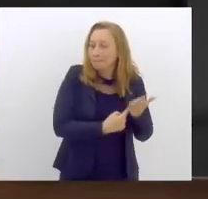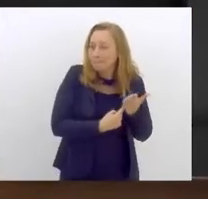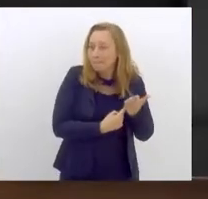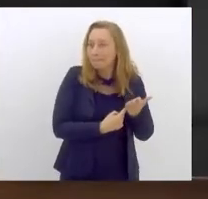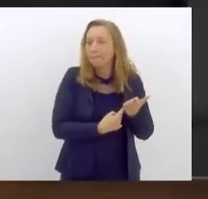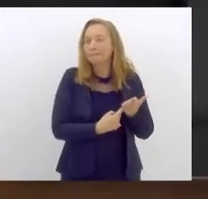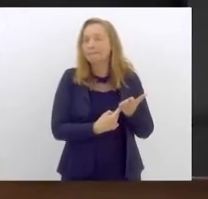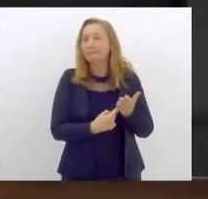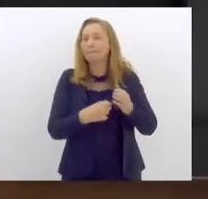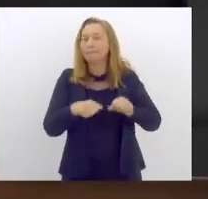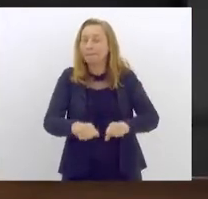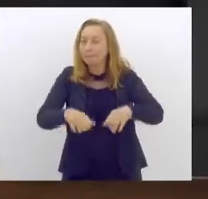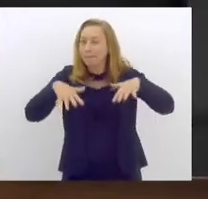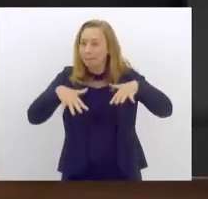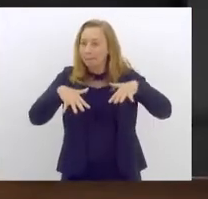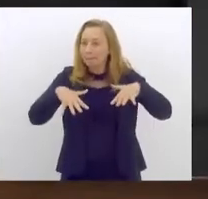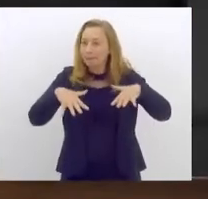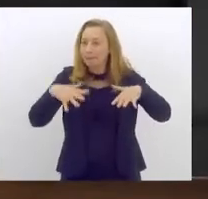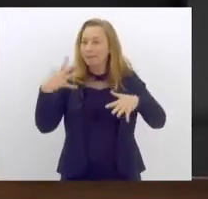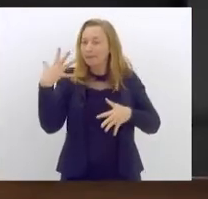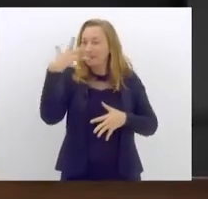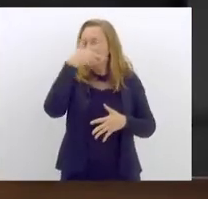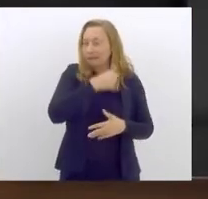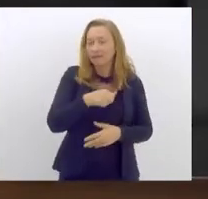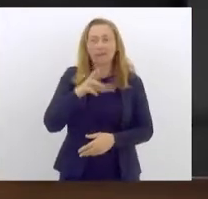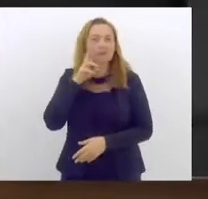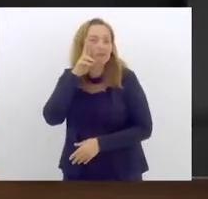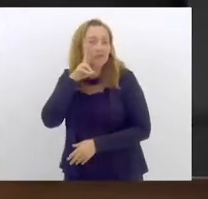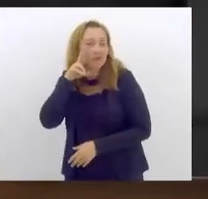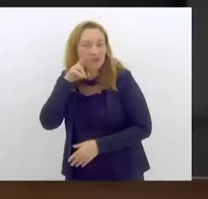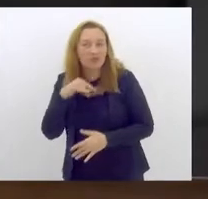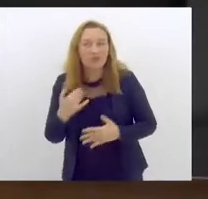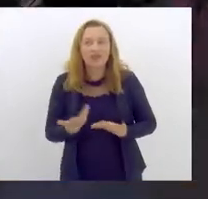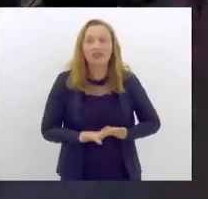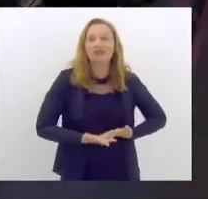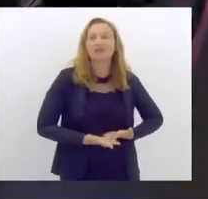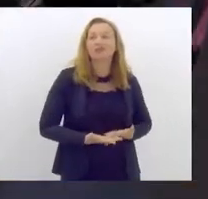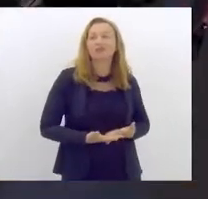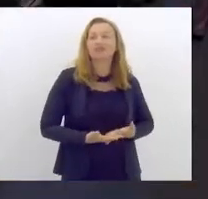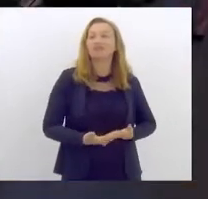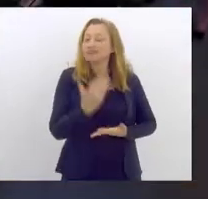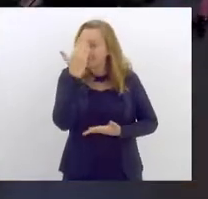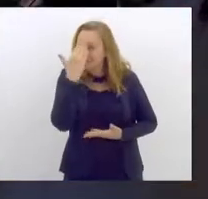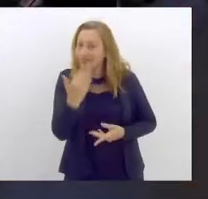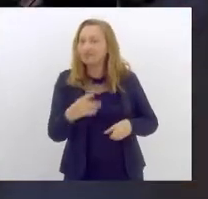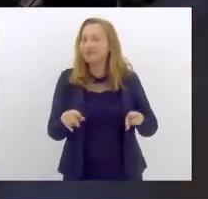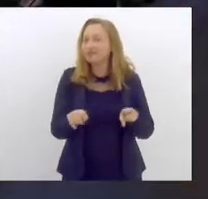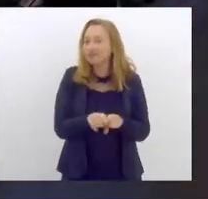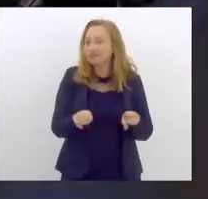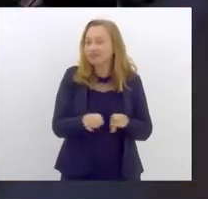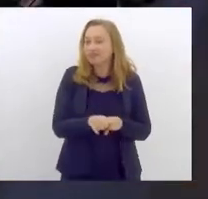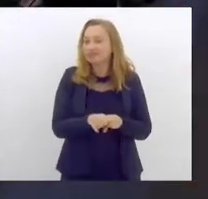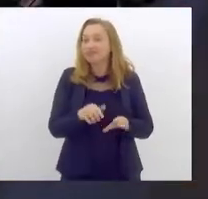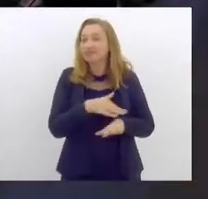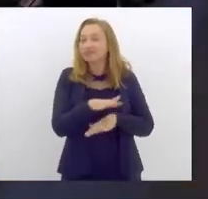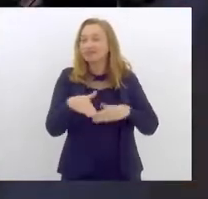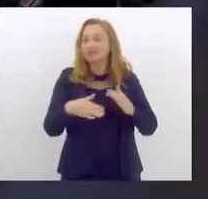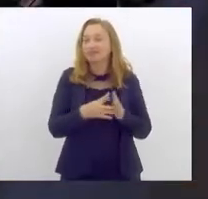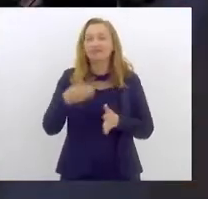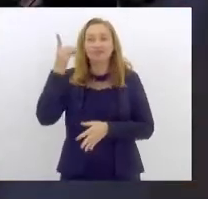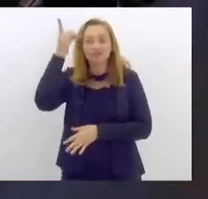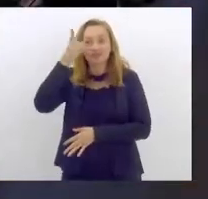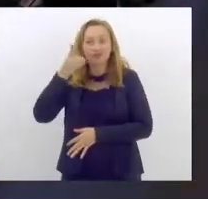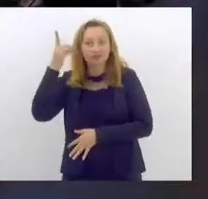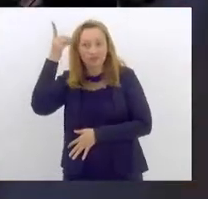que esse plenário ficasse Rosa e agradecer também a todas as deputadas